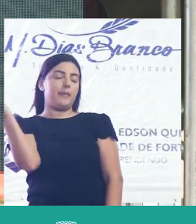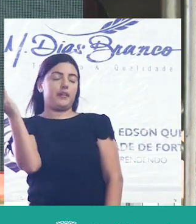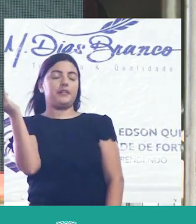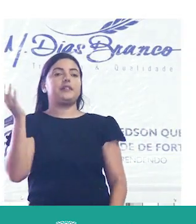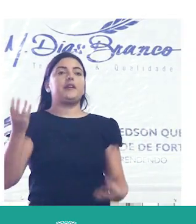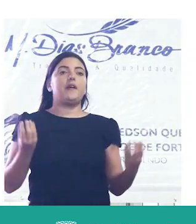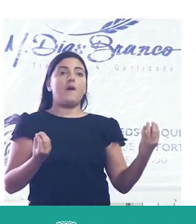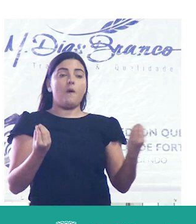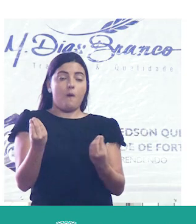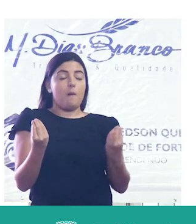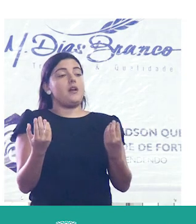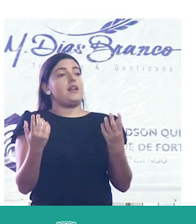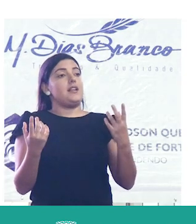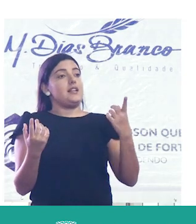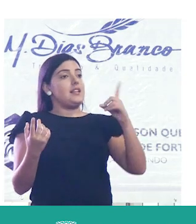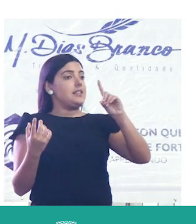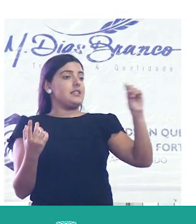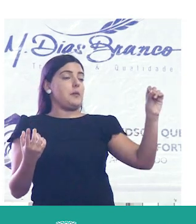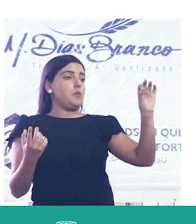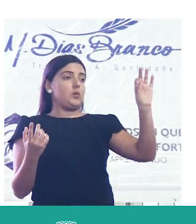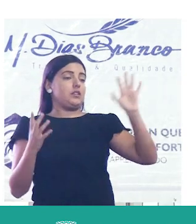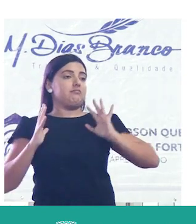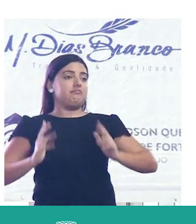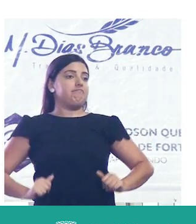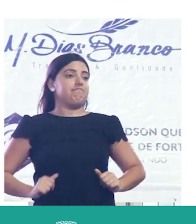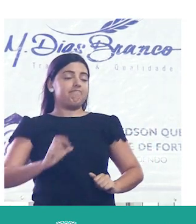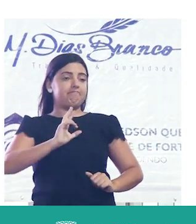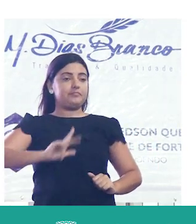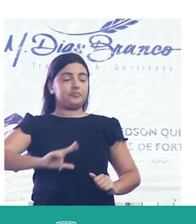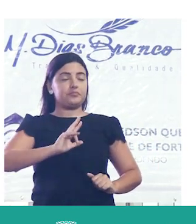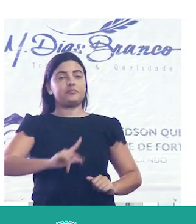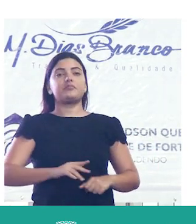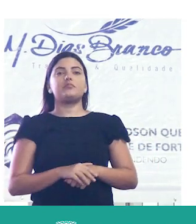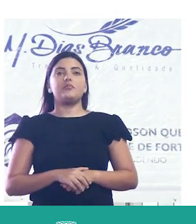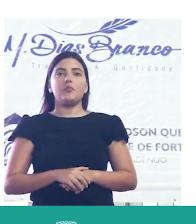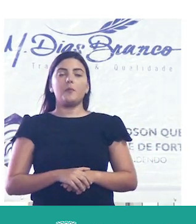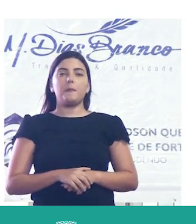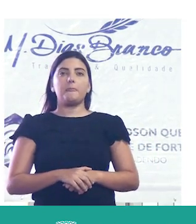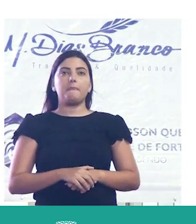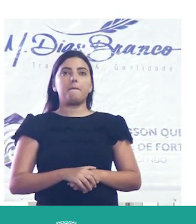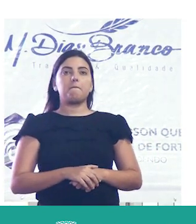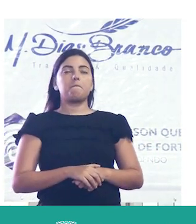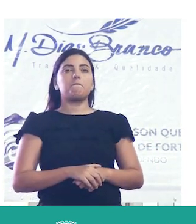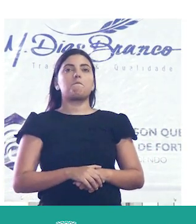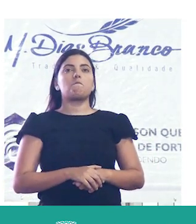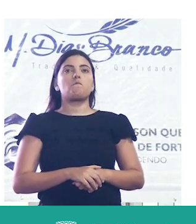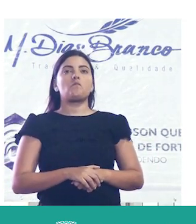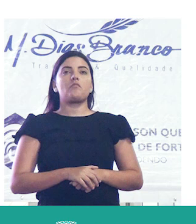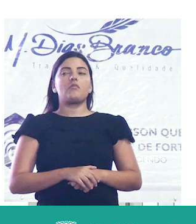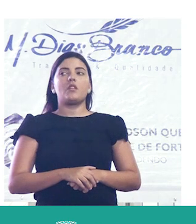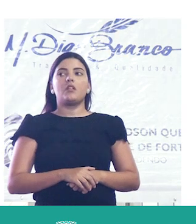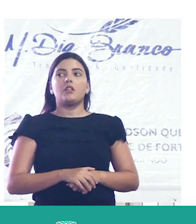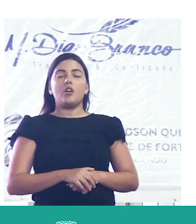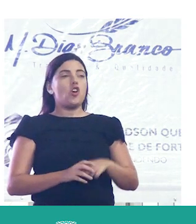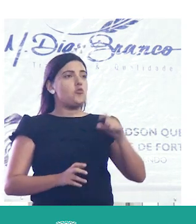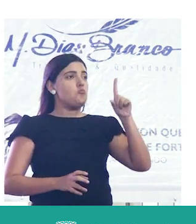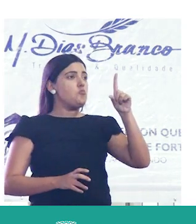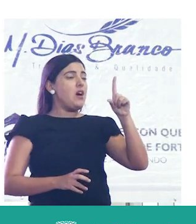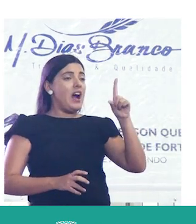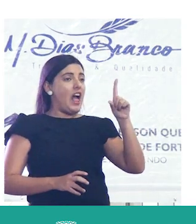esse reagente não é 100% puro, apesar dele ter colocado 1 tonelada para reagir, 1 tonelada não vai